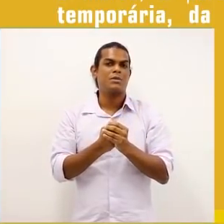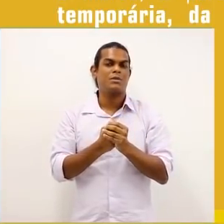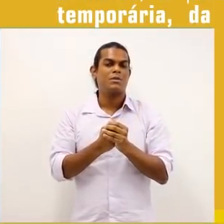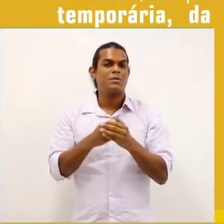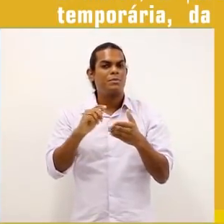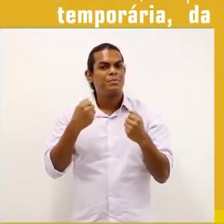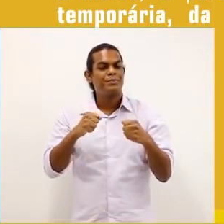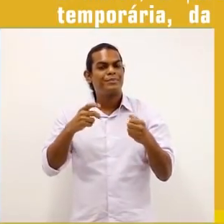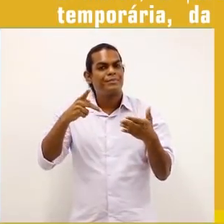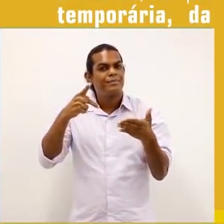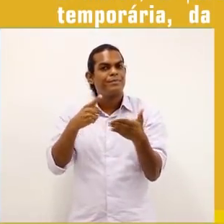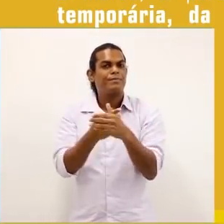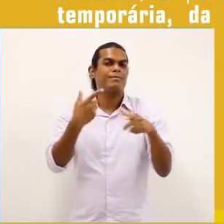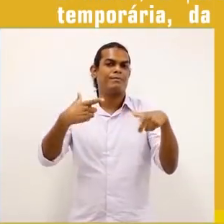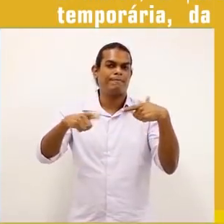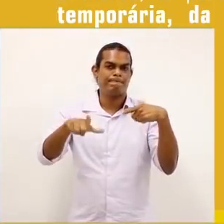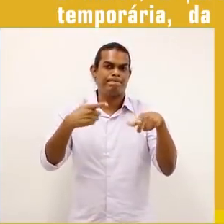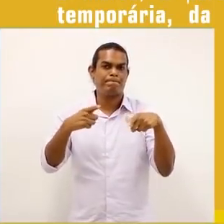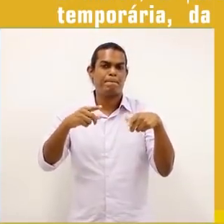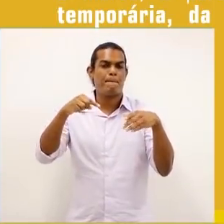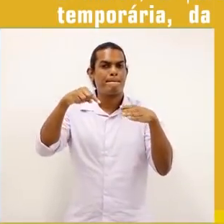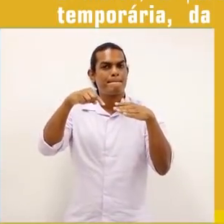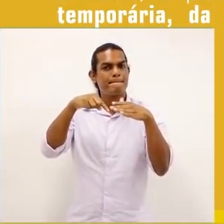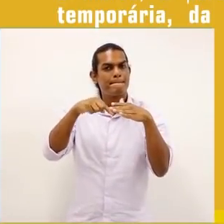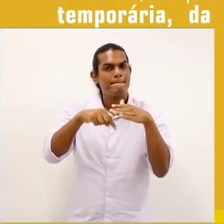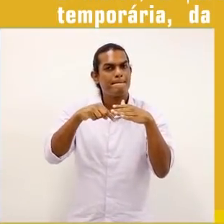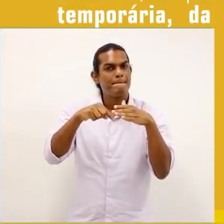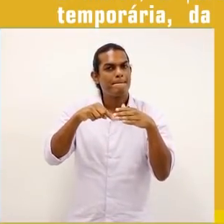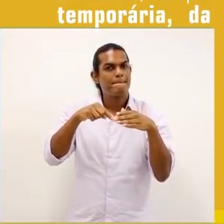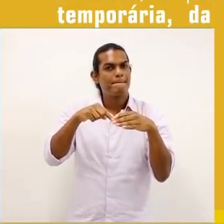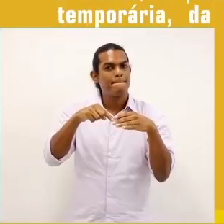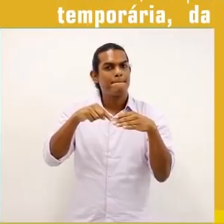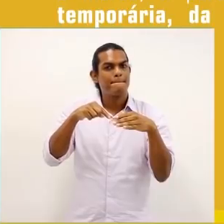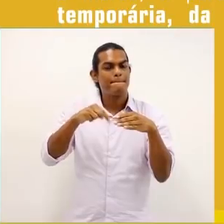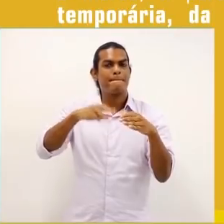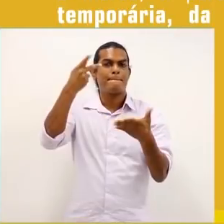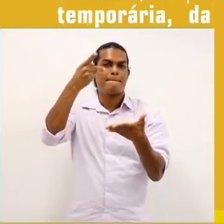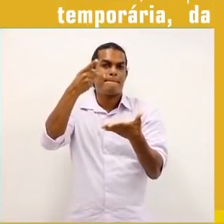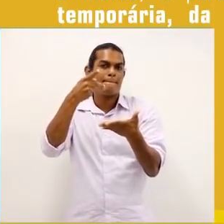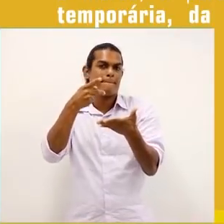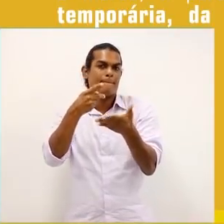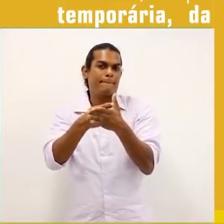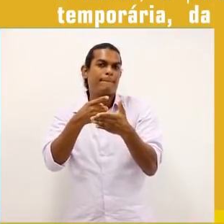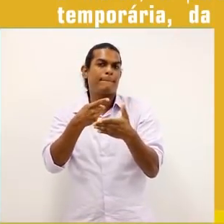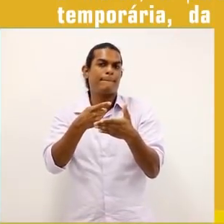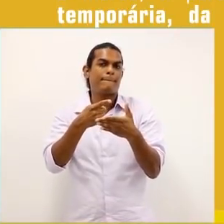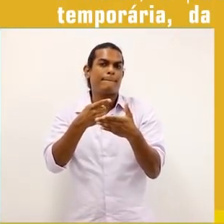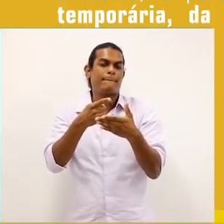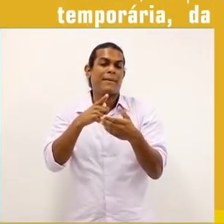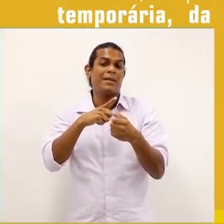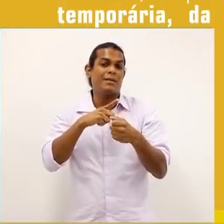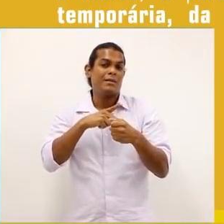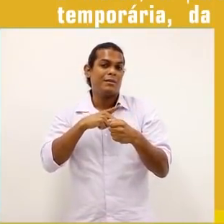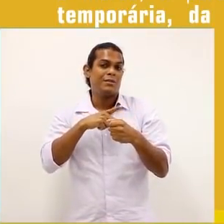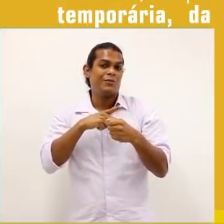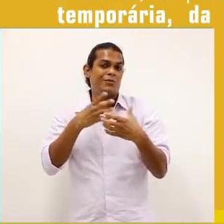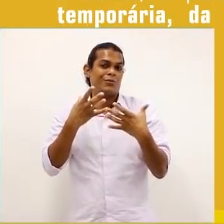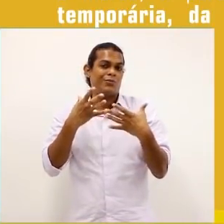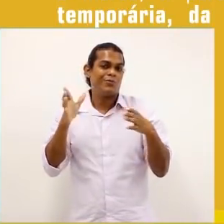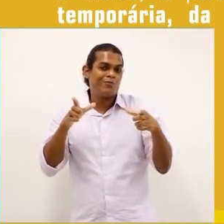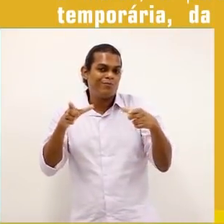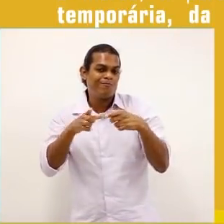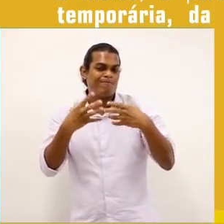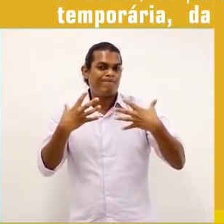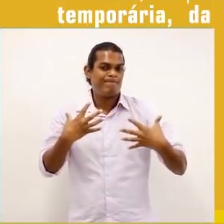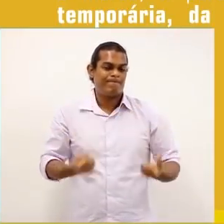acidente provocou uma lesão corporal ou uma perturbação funcional. E essa perturbação resulte